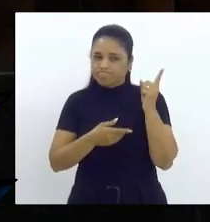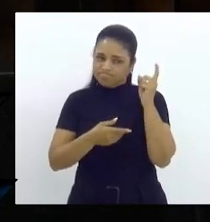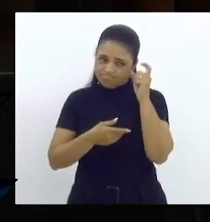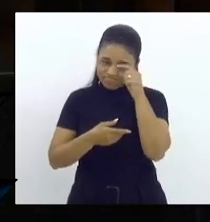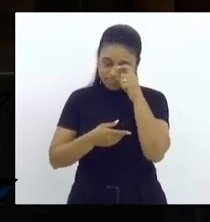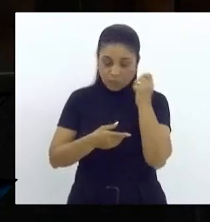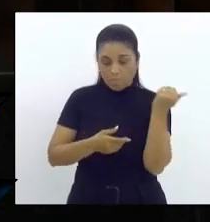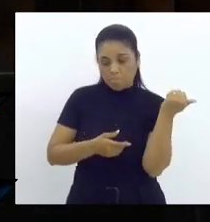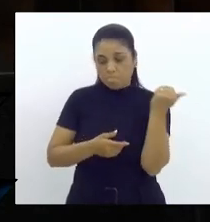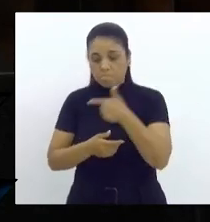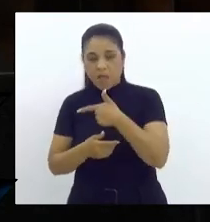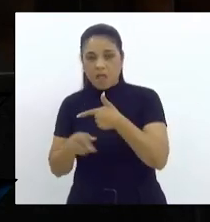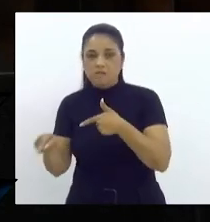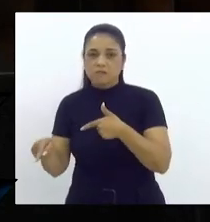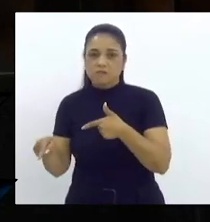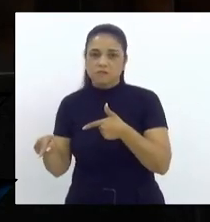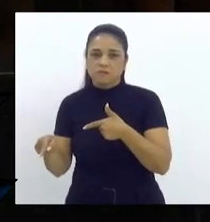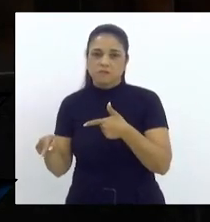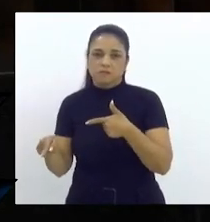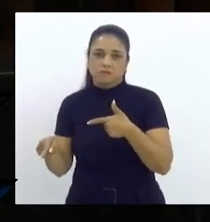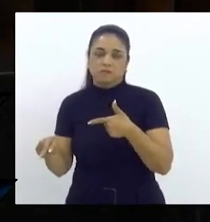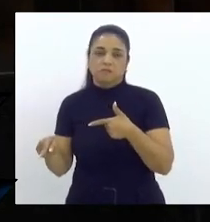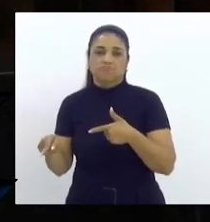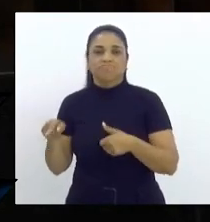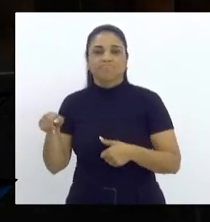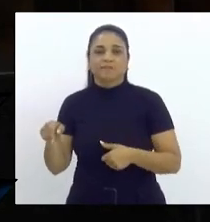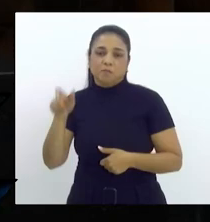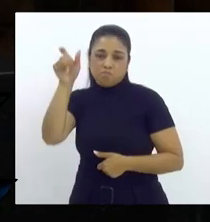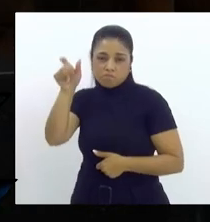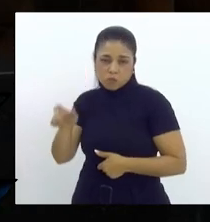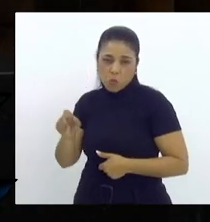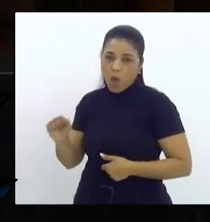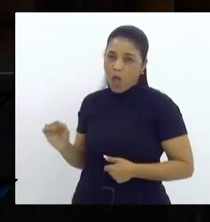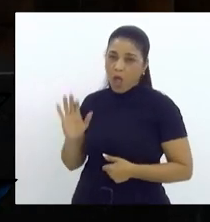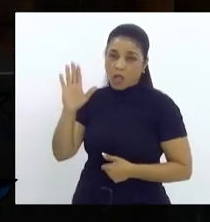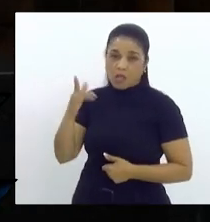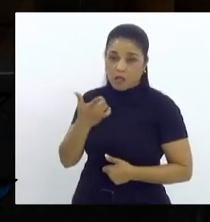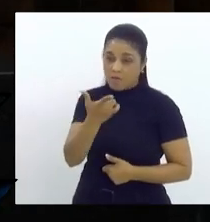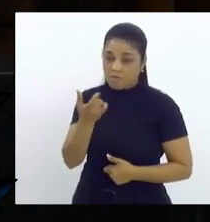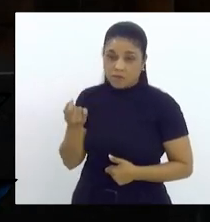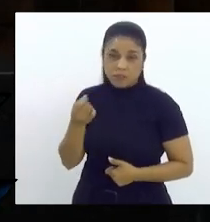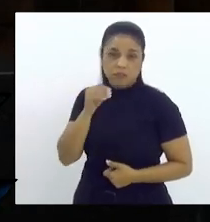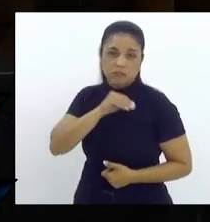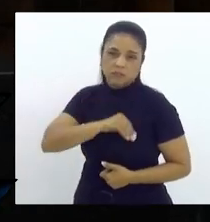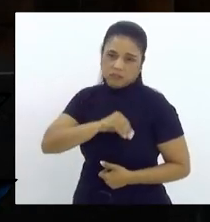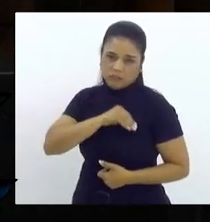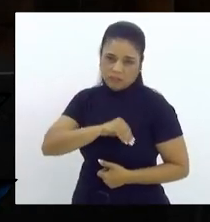que um cidadão que ganha 20 salários mínimos.